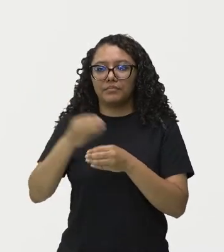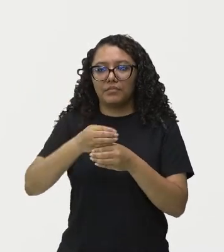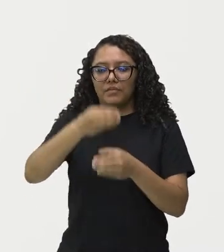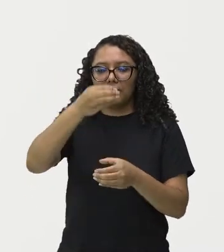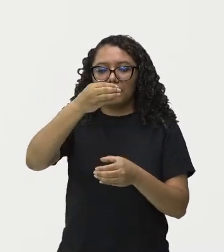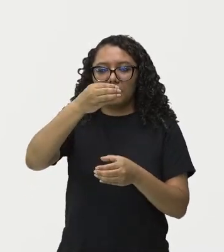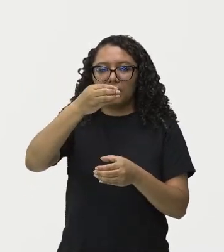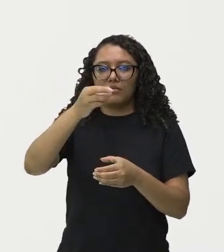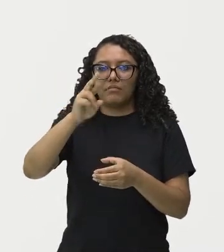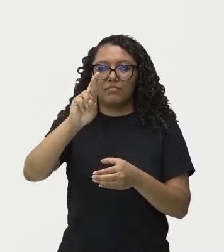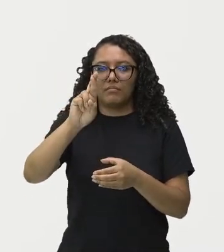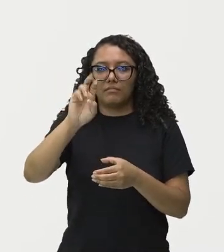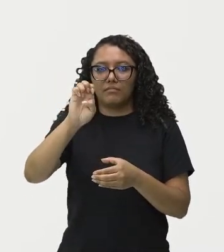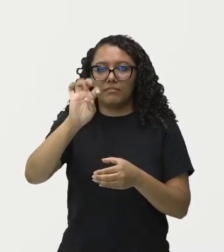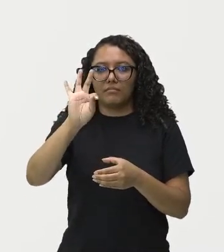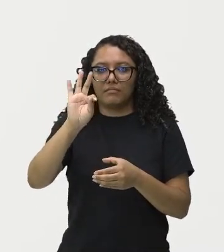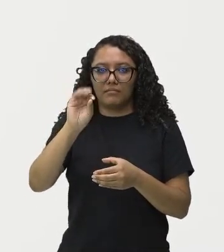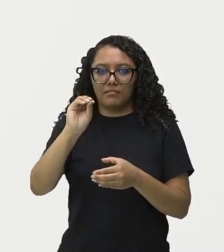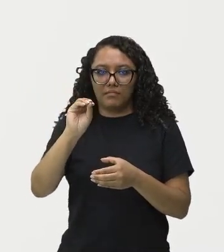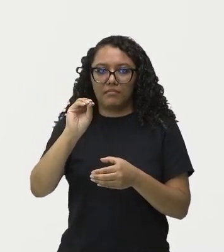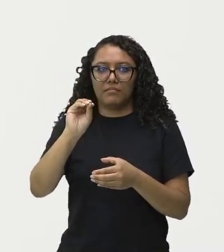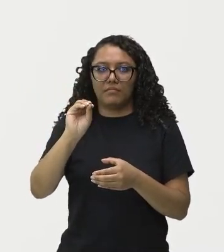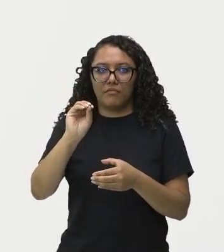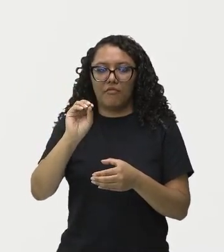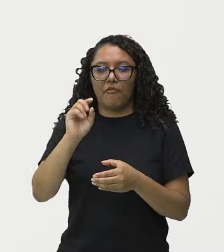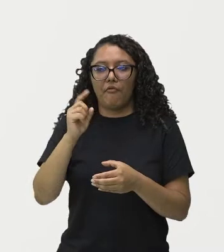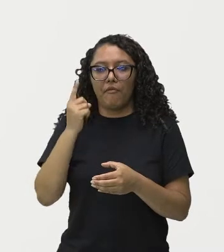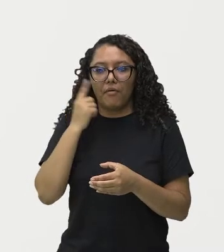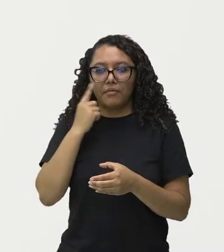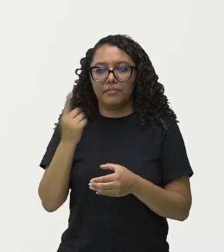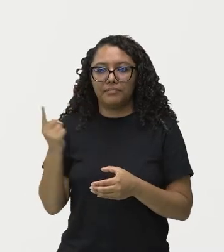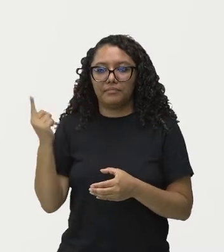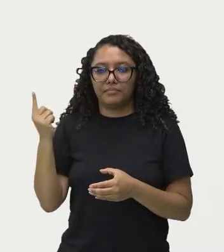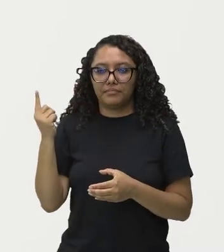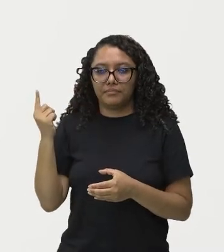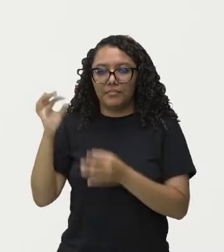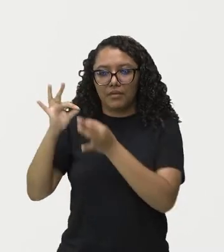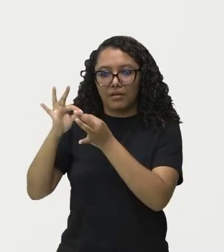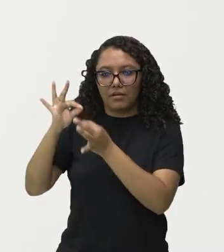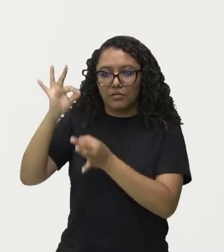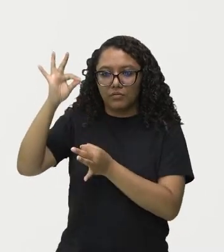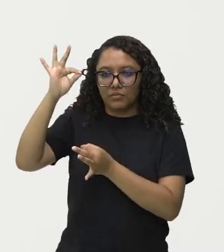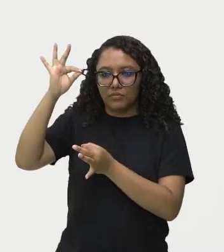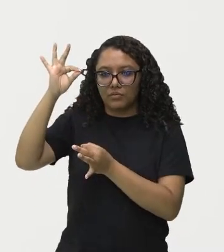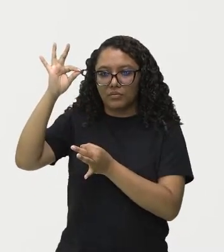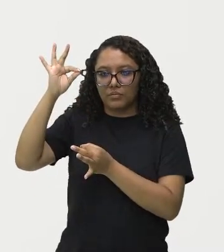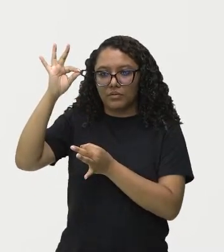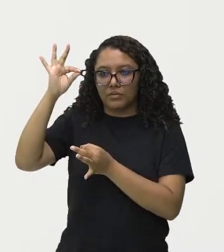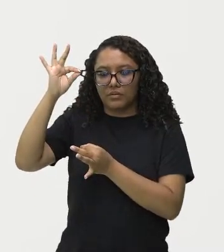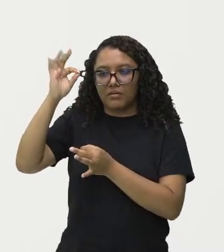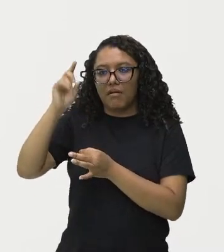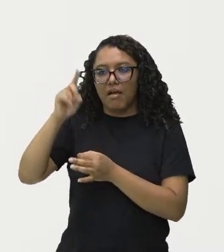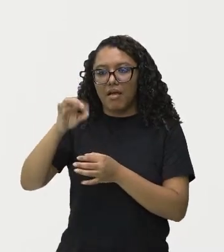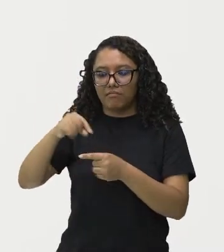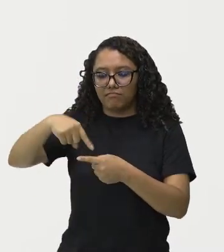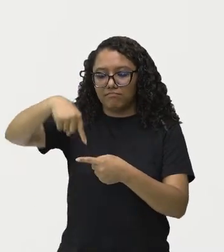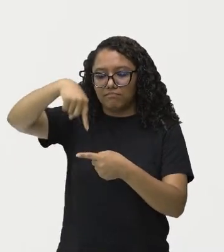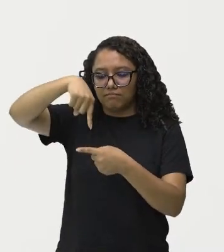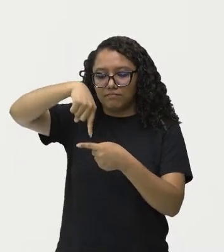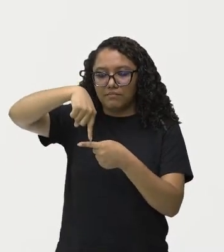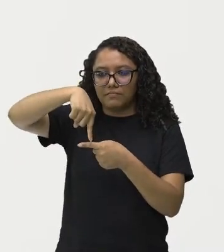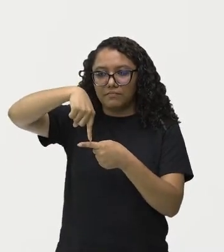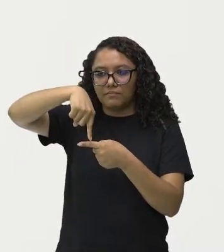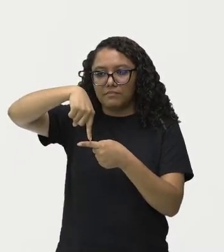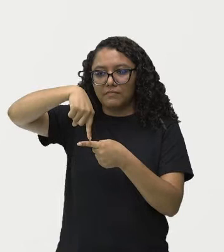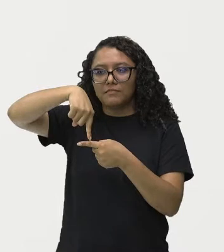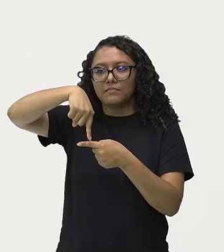Veja que essa altura, olha só, ela está perpendicular ao plano da base. Olha só, imagina